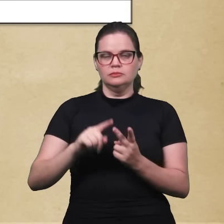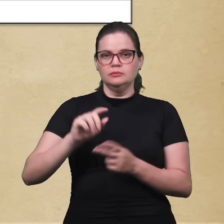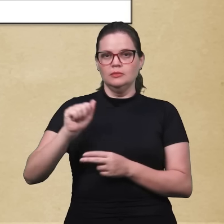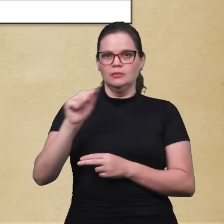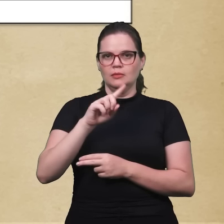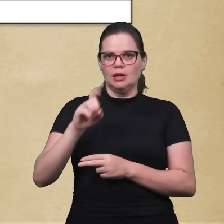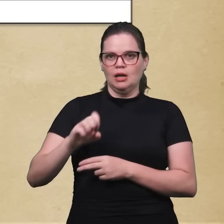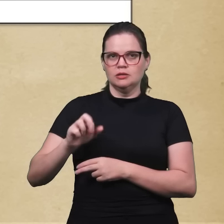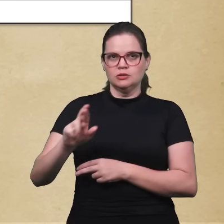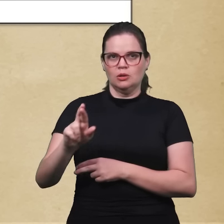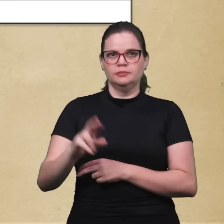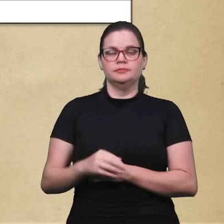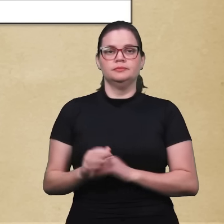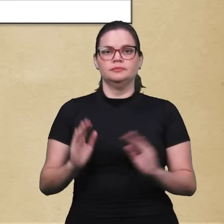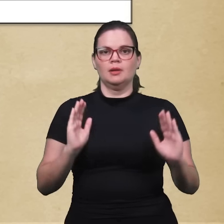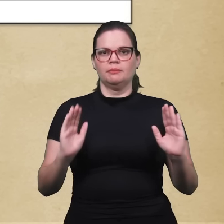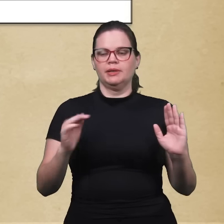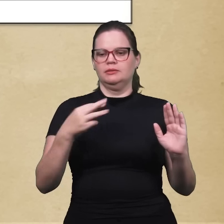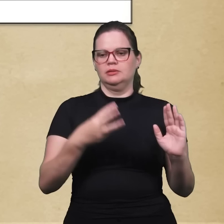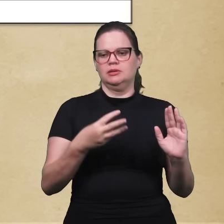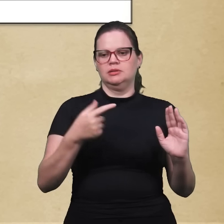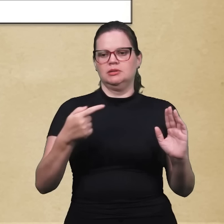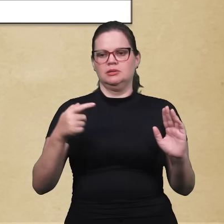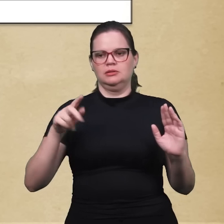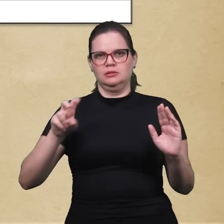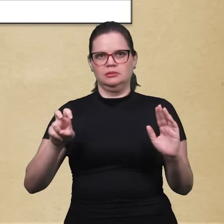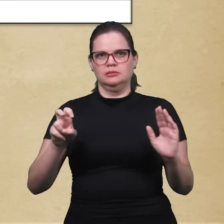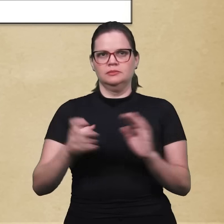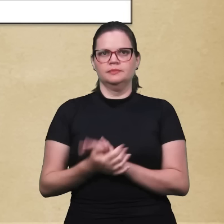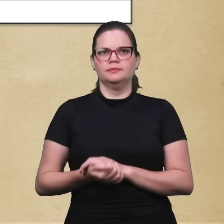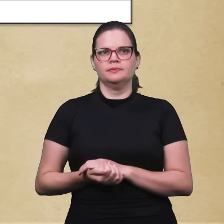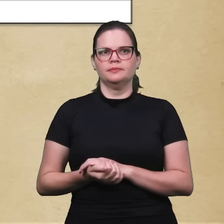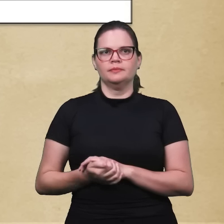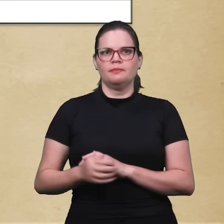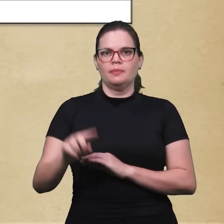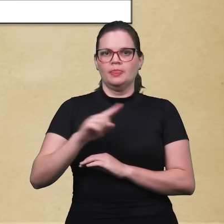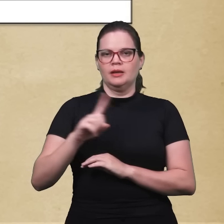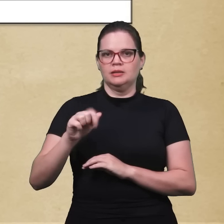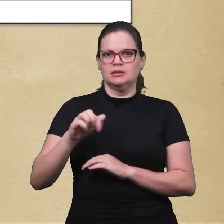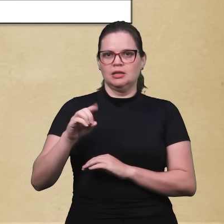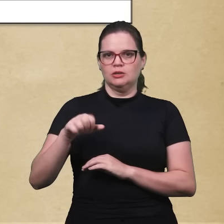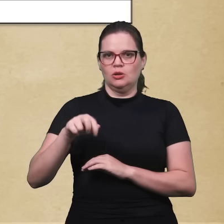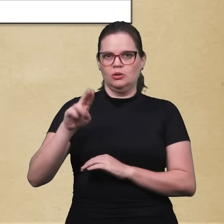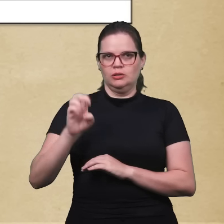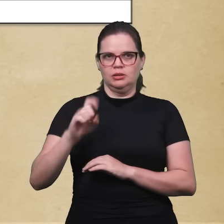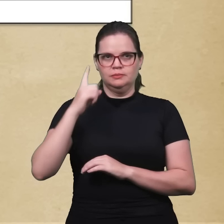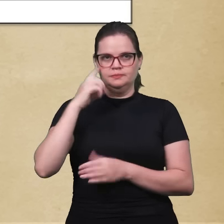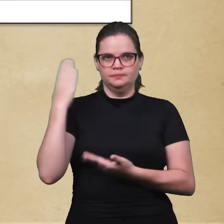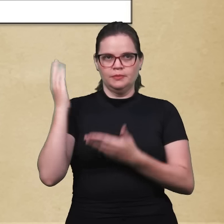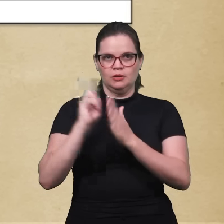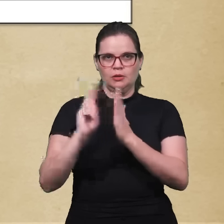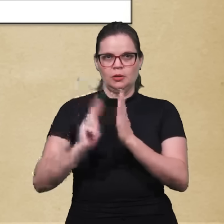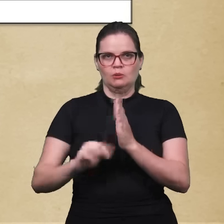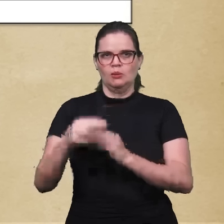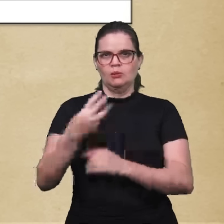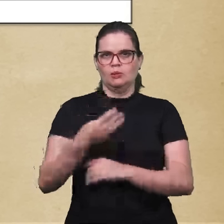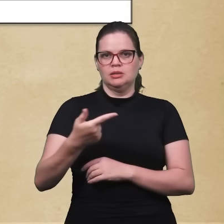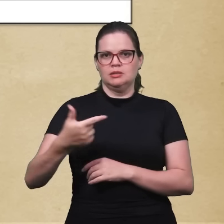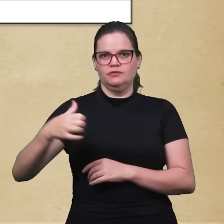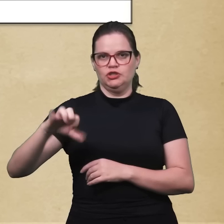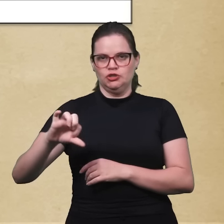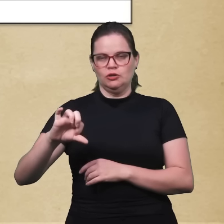né? No ano 375. Zadok, 329 a.C., é o nome ligado